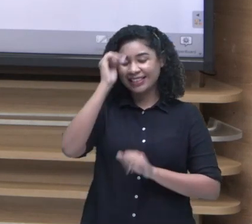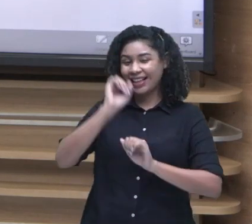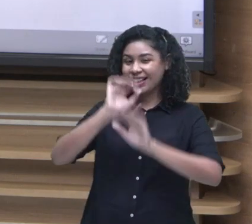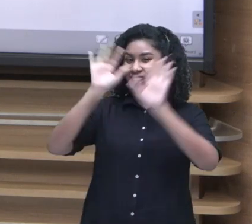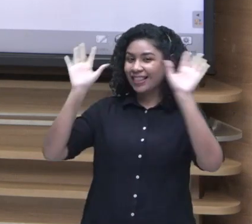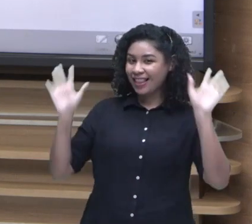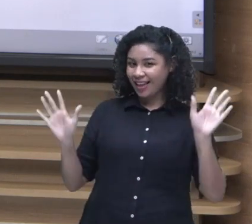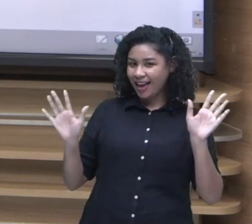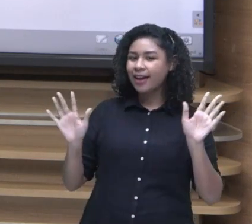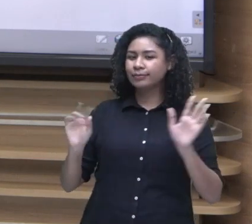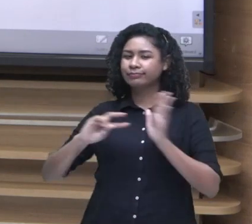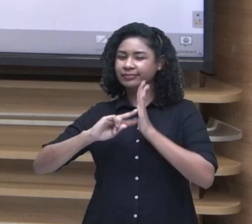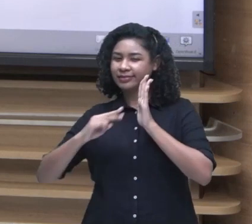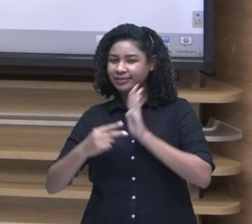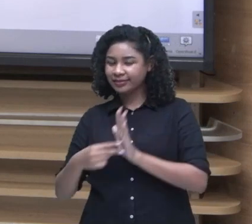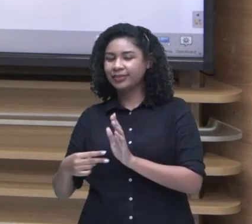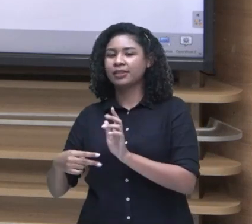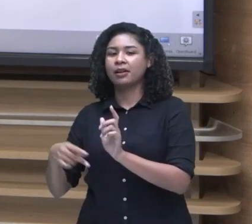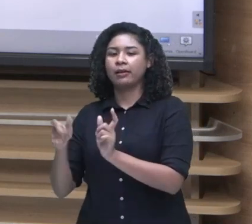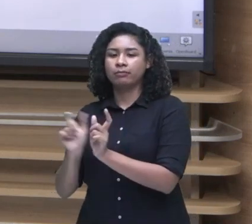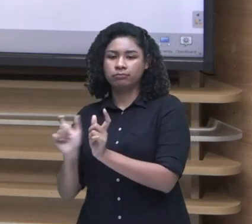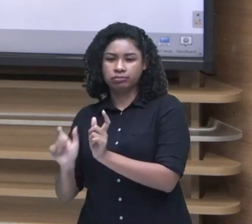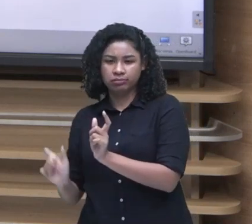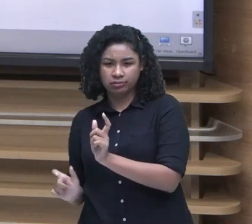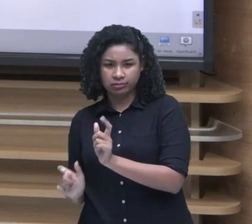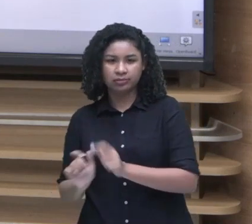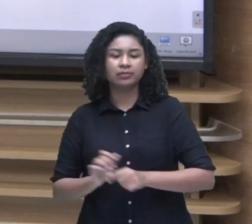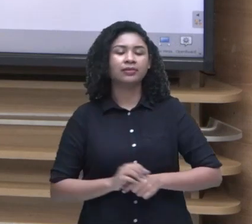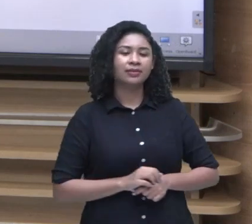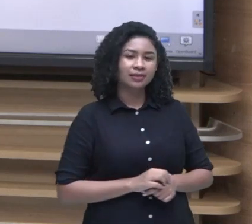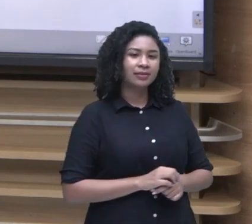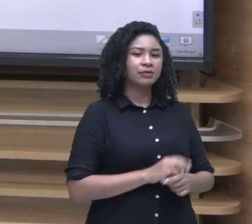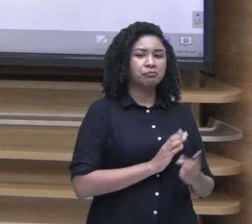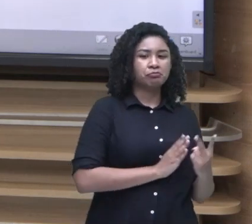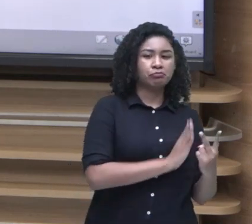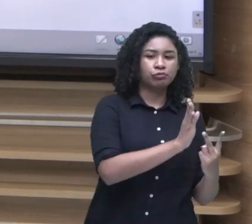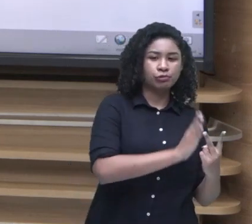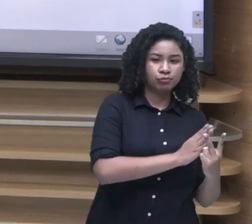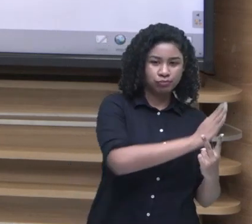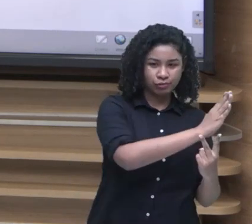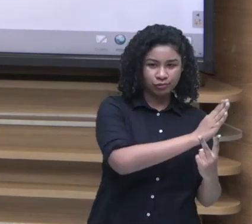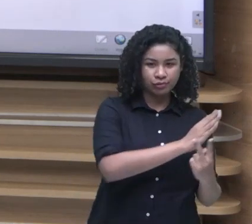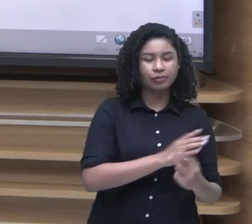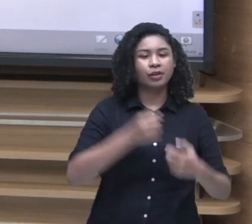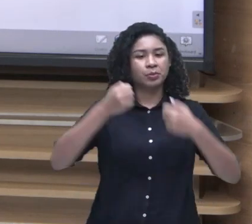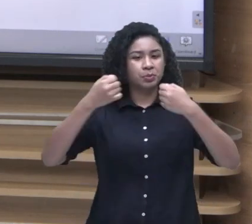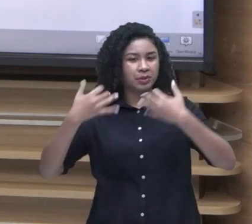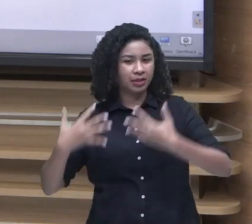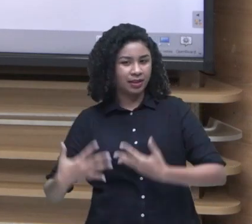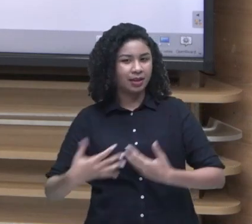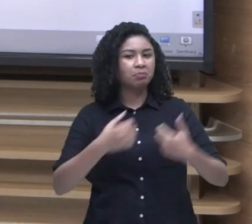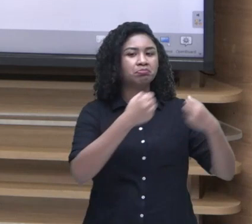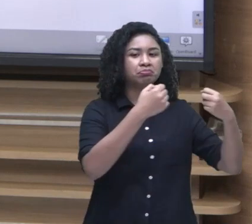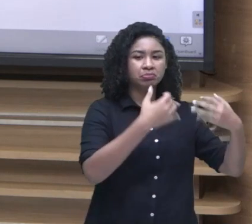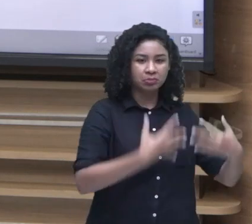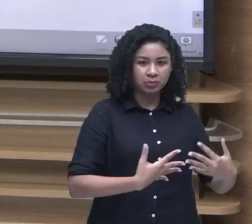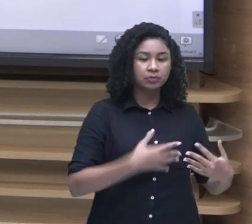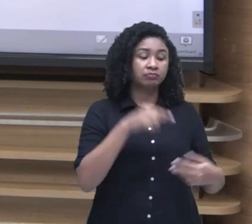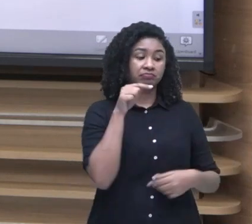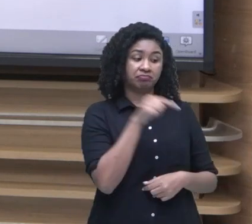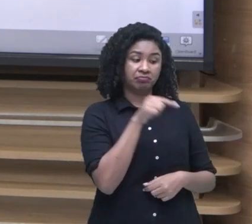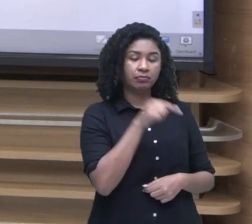uma polissemia e o que é uma ambiguidade, né? A ambiguidade já foi dito que é a falta